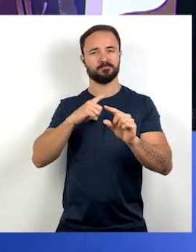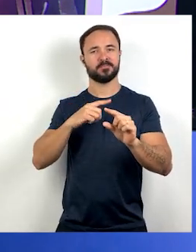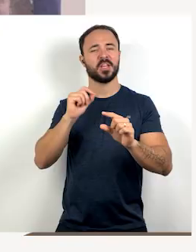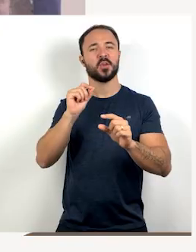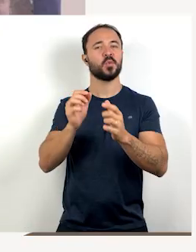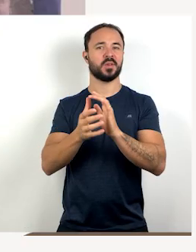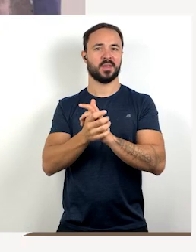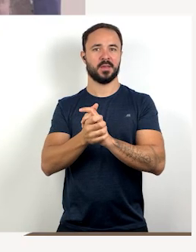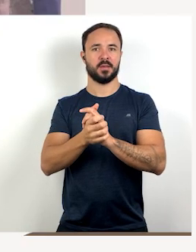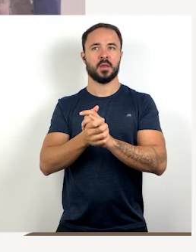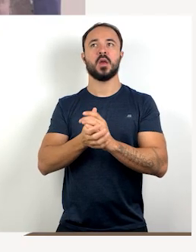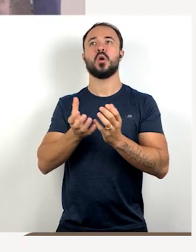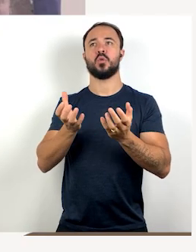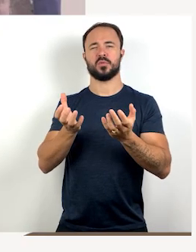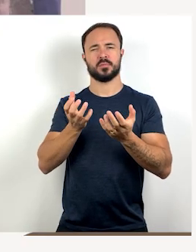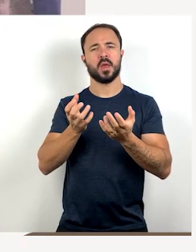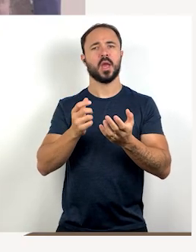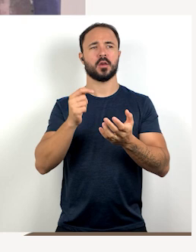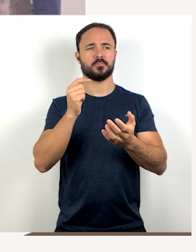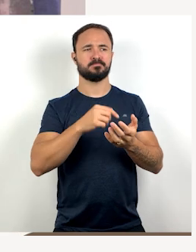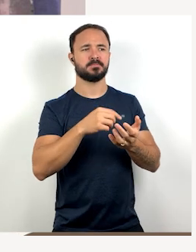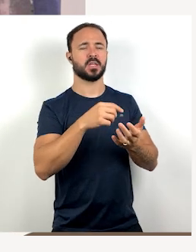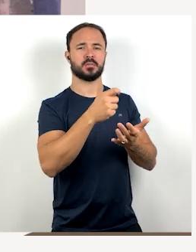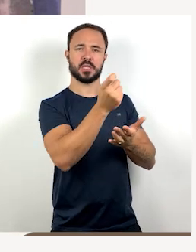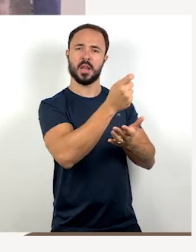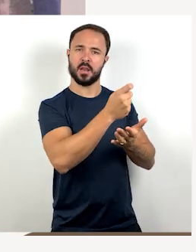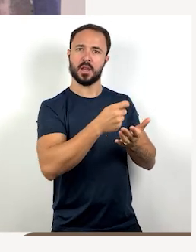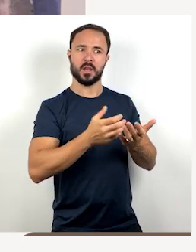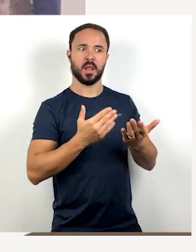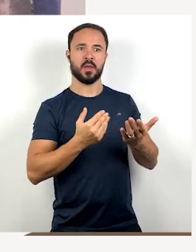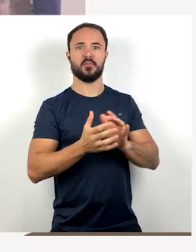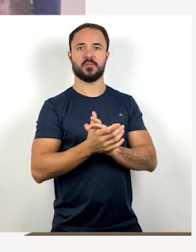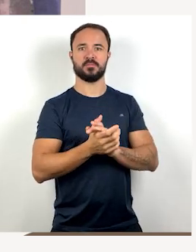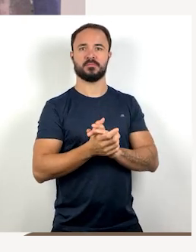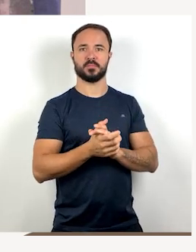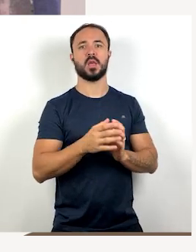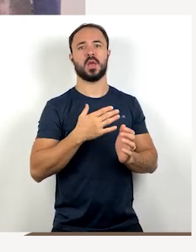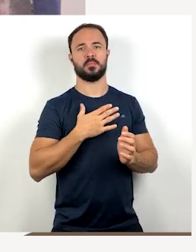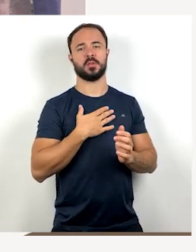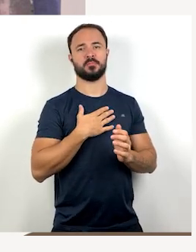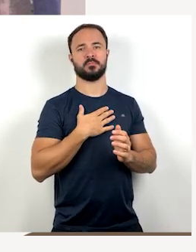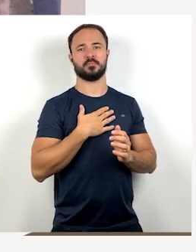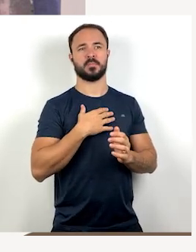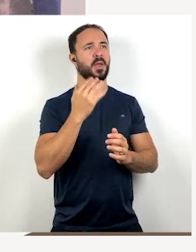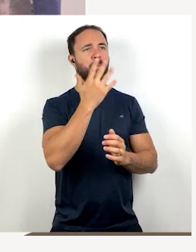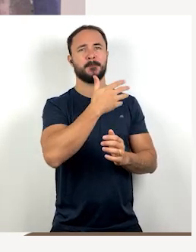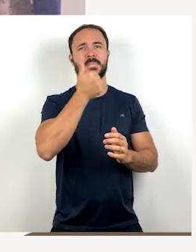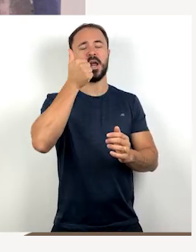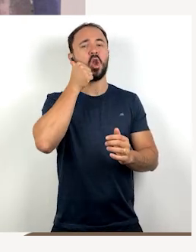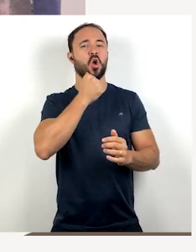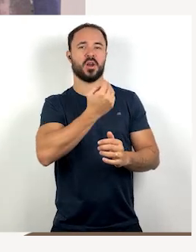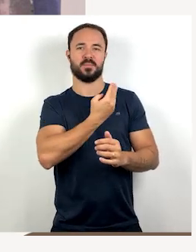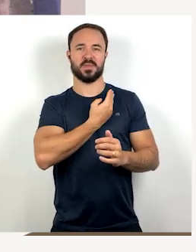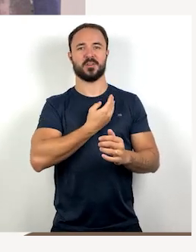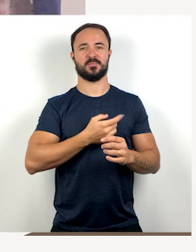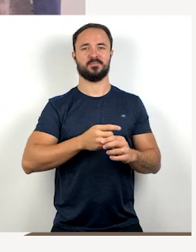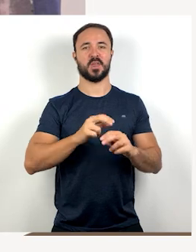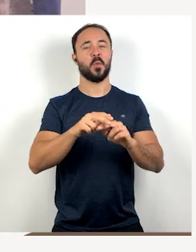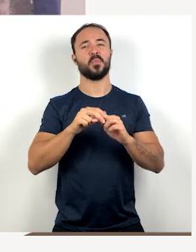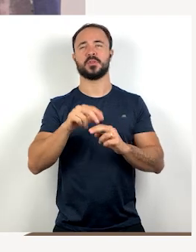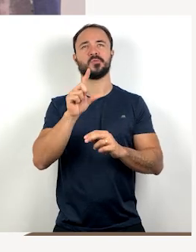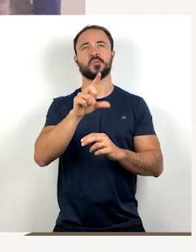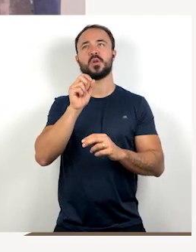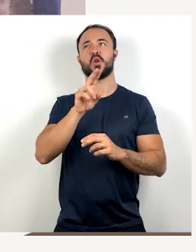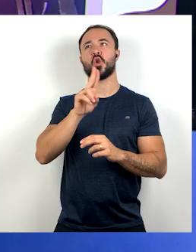diz assim: quero que este diário seja minha melhor amiga, por isso vou chamá-lo de